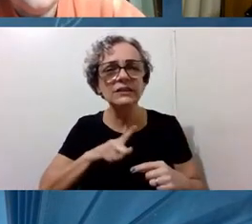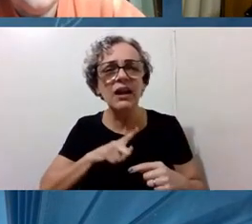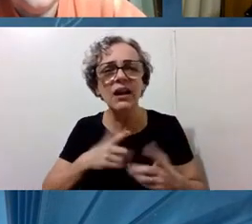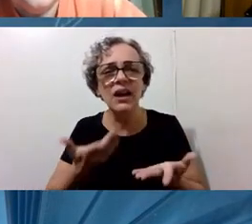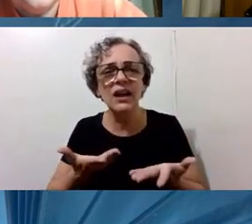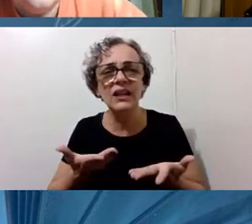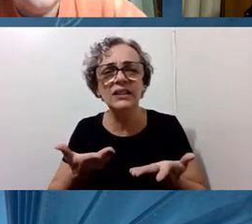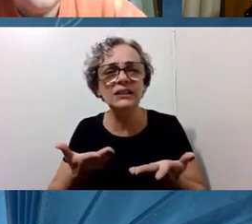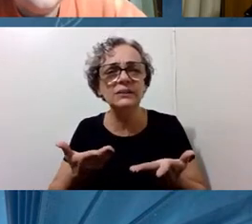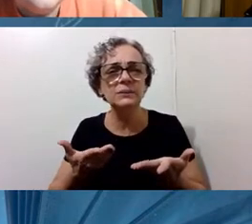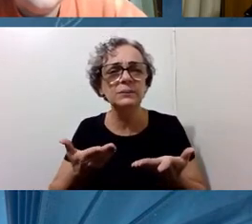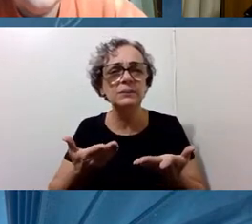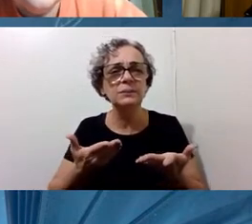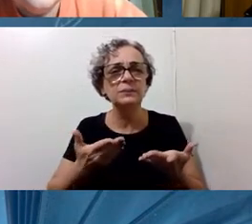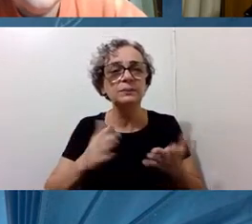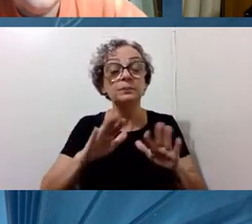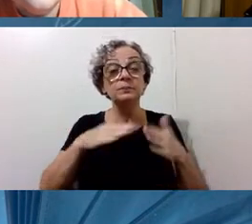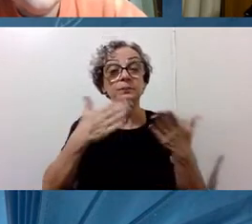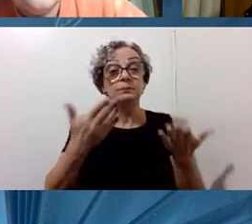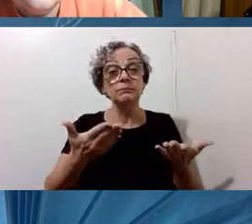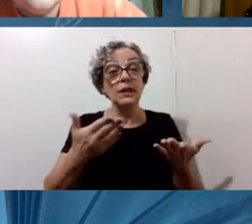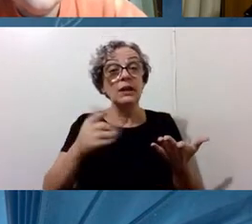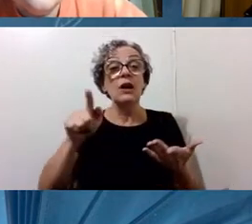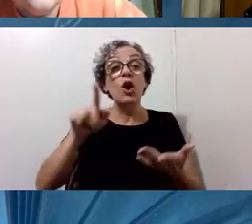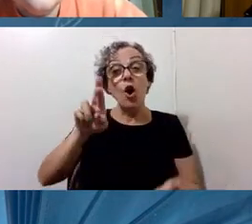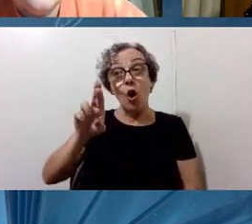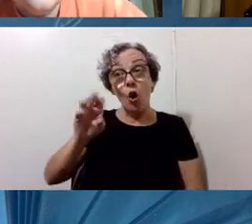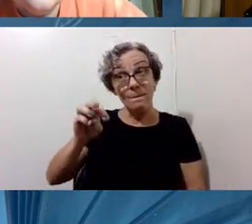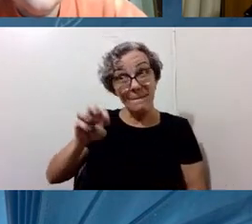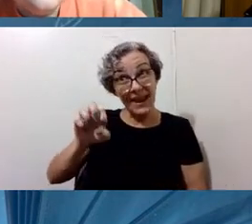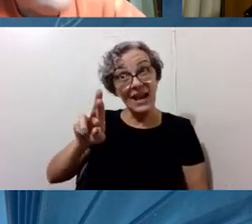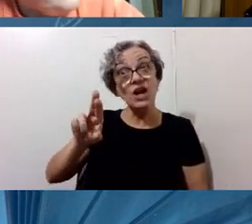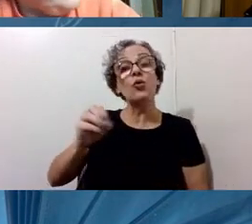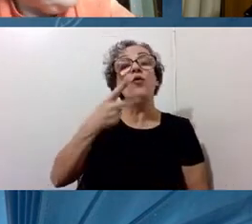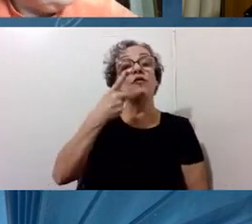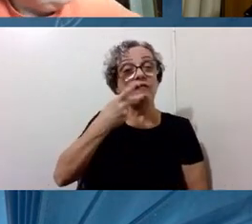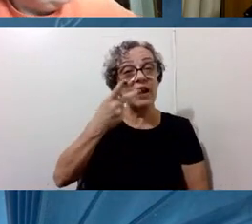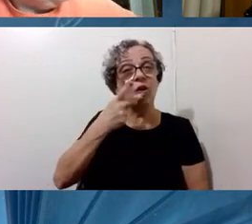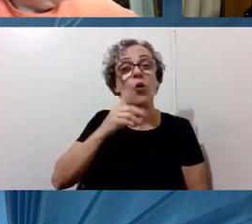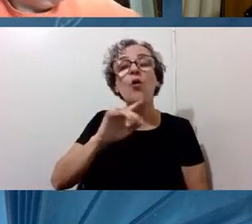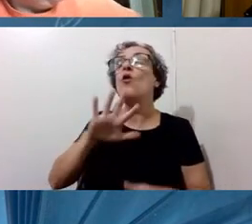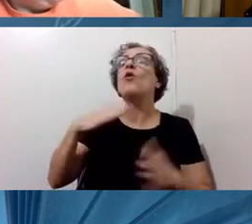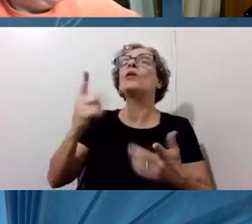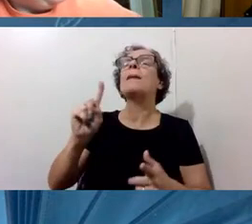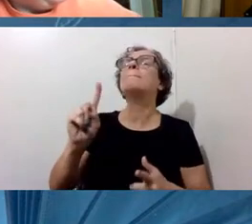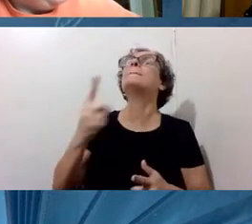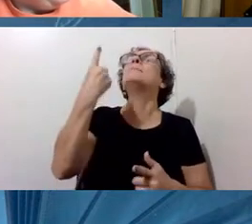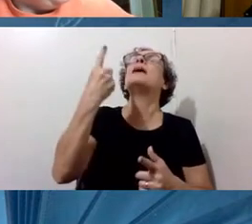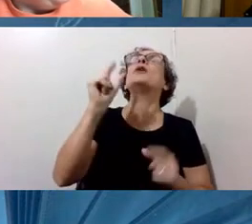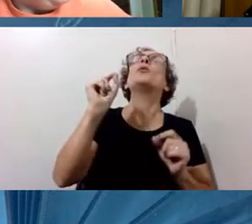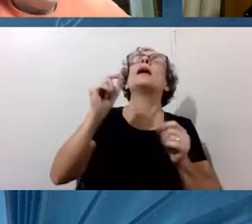outro trabalho, o Romero comentou a questão de que o que é que veio primeiro, o ovo ou a galinha?